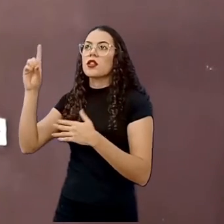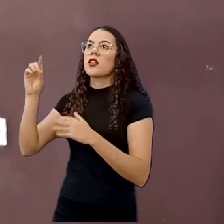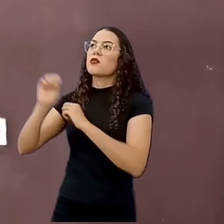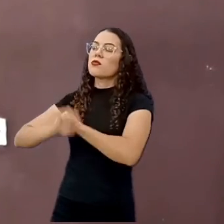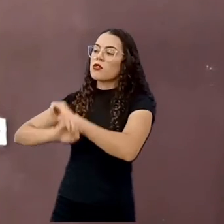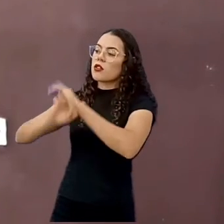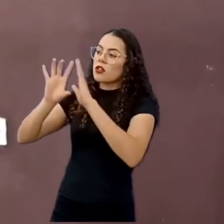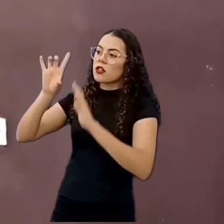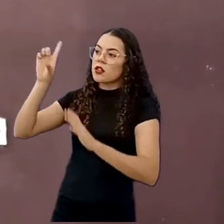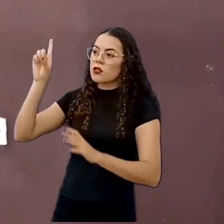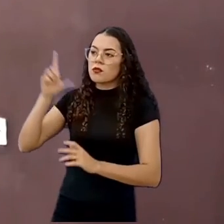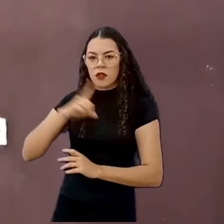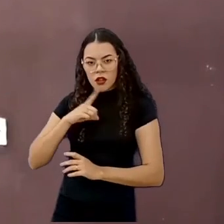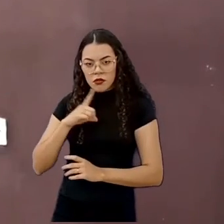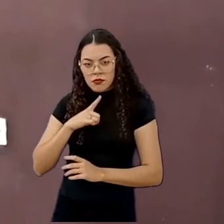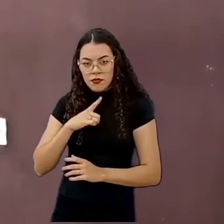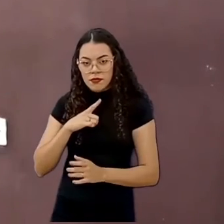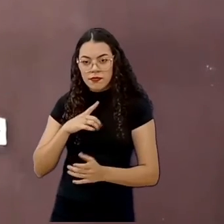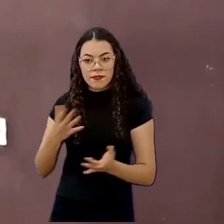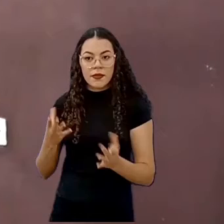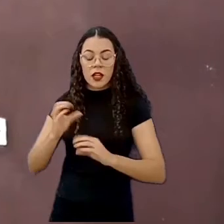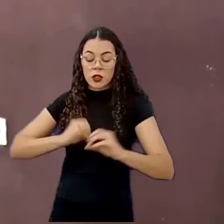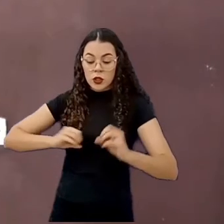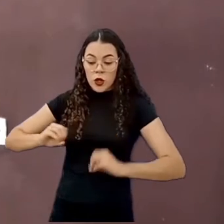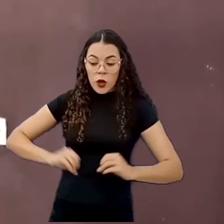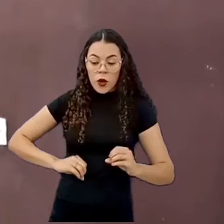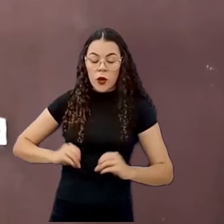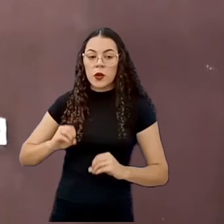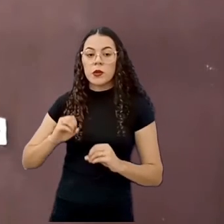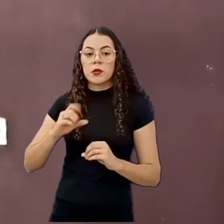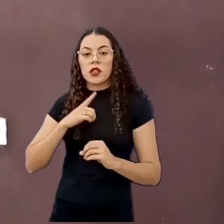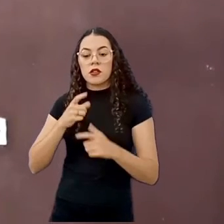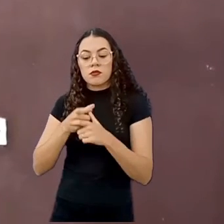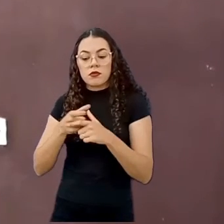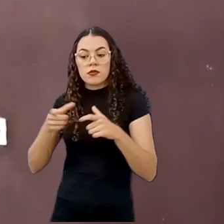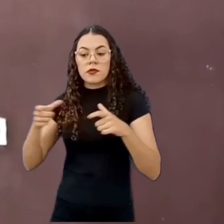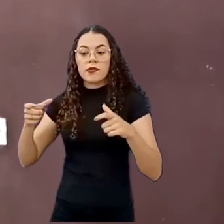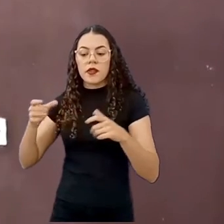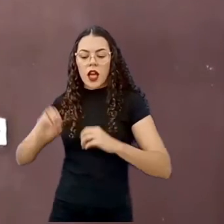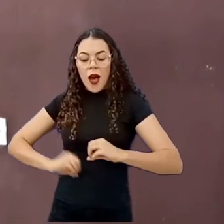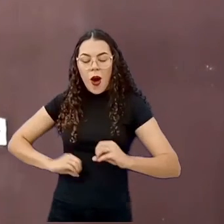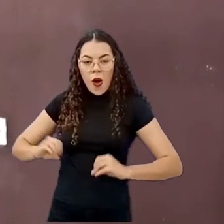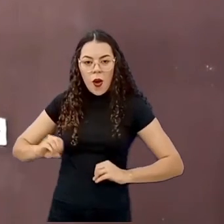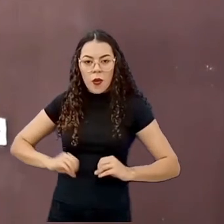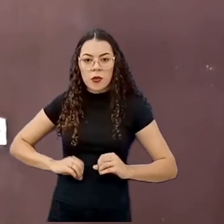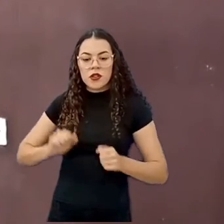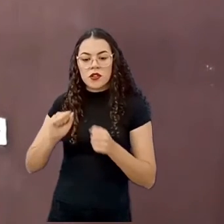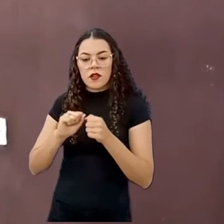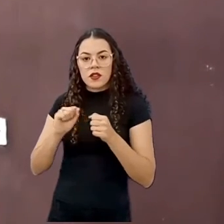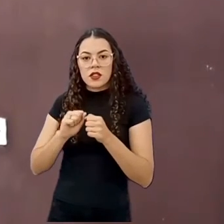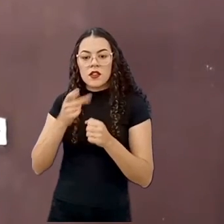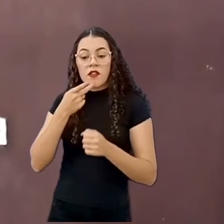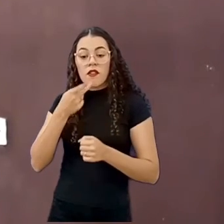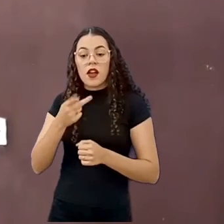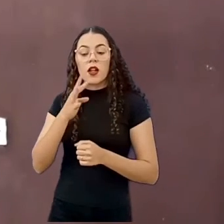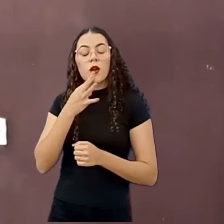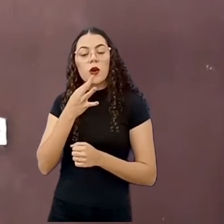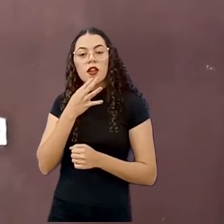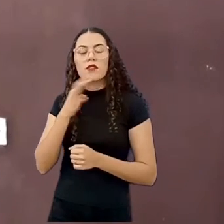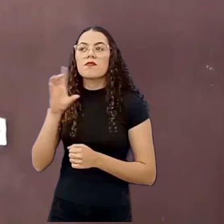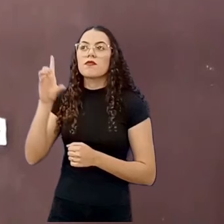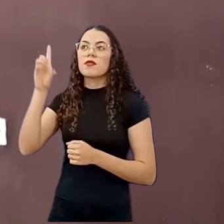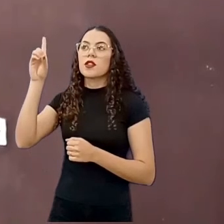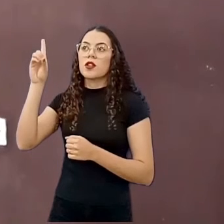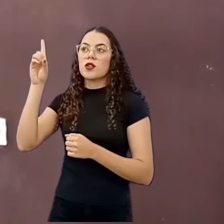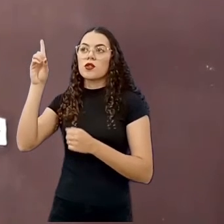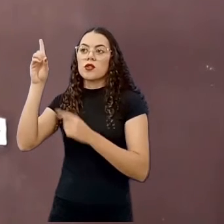Deus. As obras que você tem produzido hoje são obras que falam que você conhece o que Deus quer